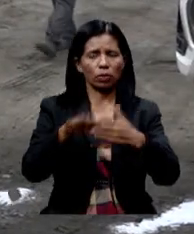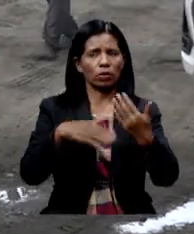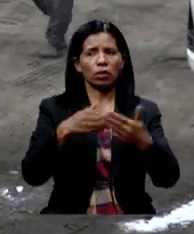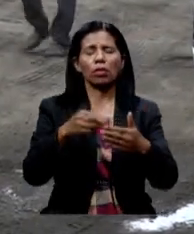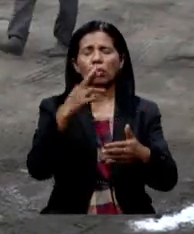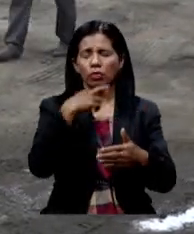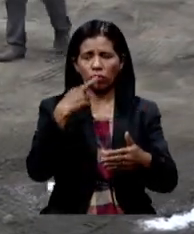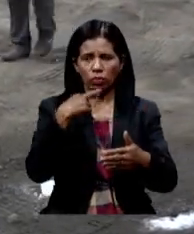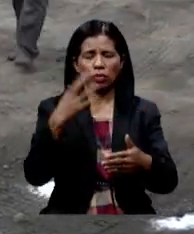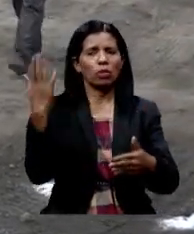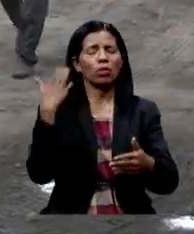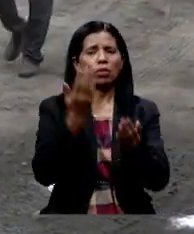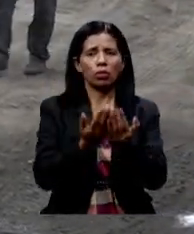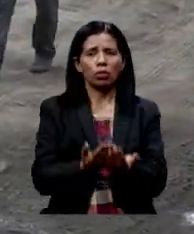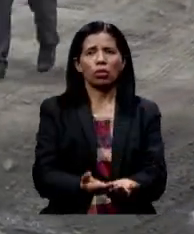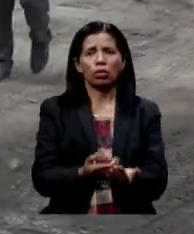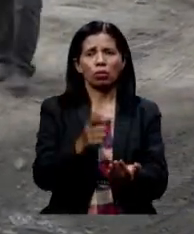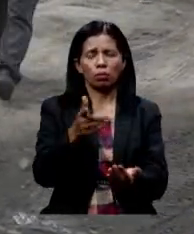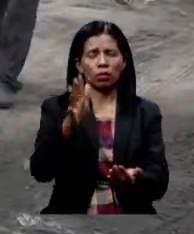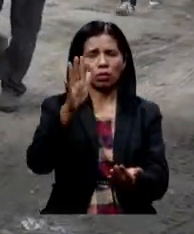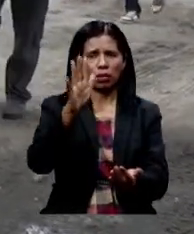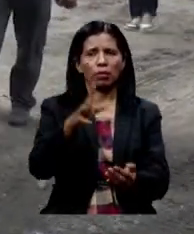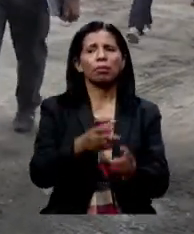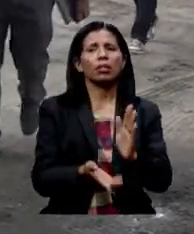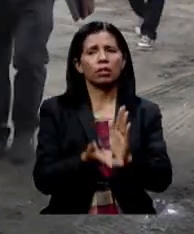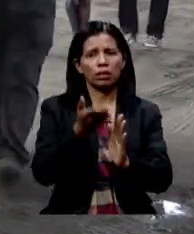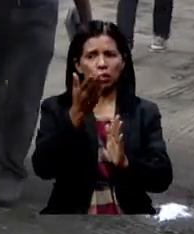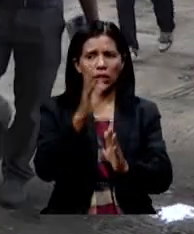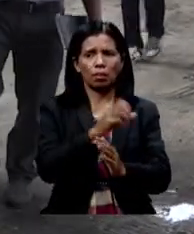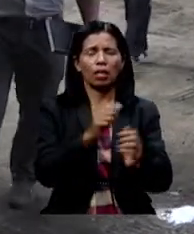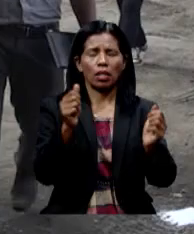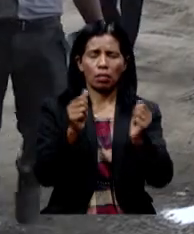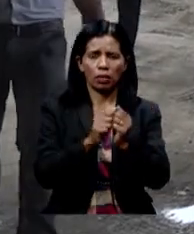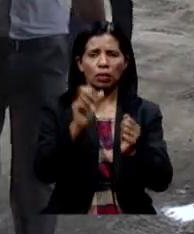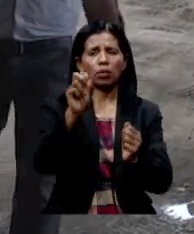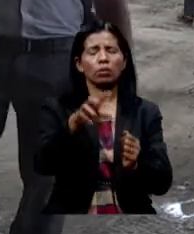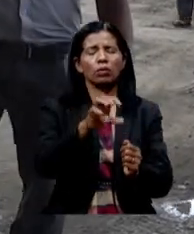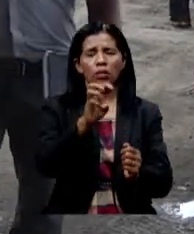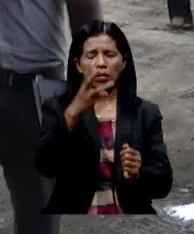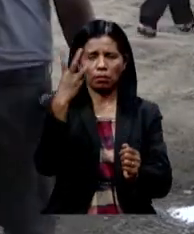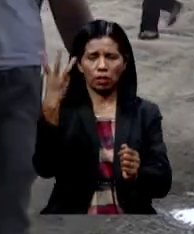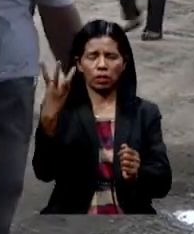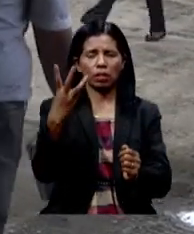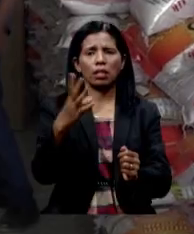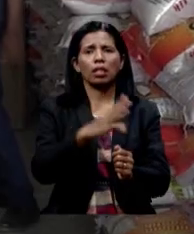lima, antes ne, dólar sanulo recém hat, maybe saiba dólar sanulo recém nen, quilograma